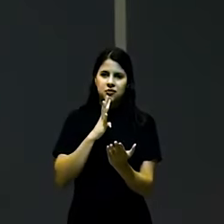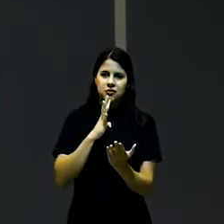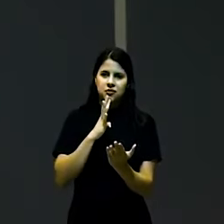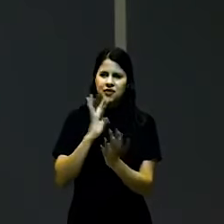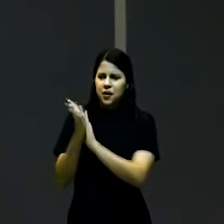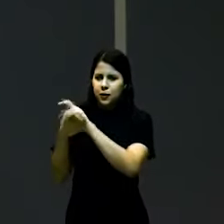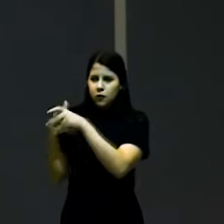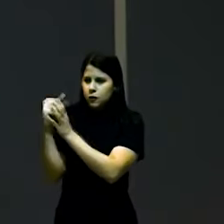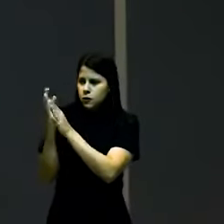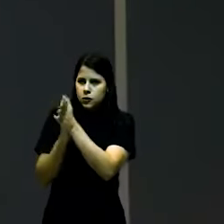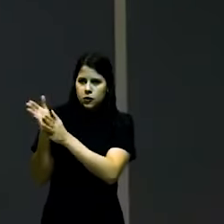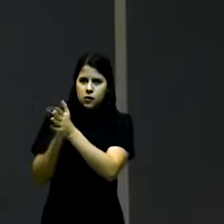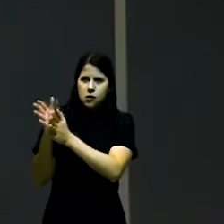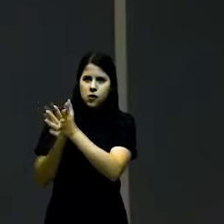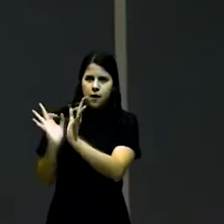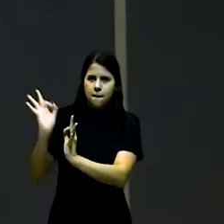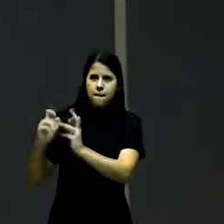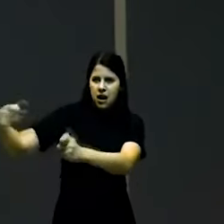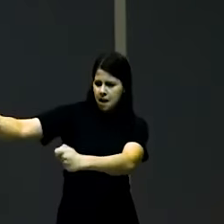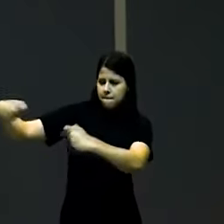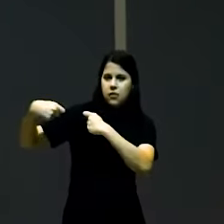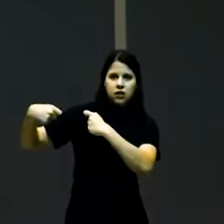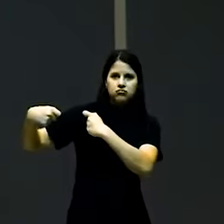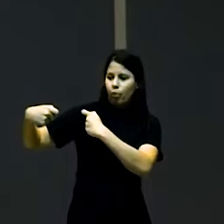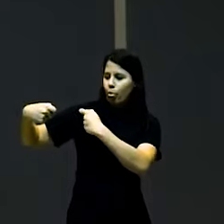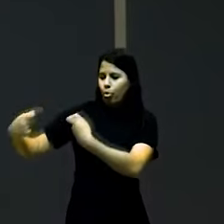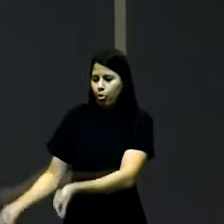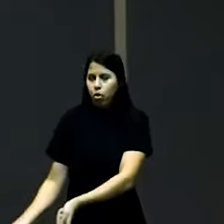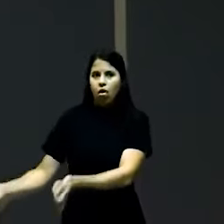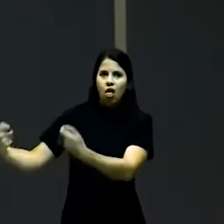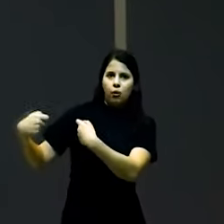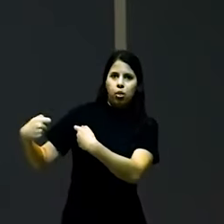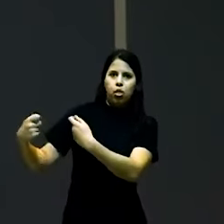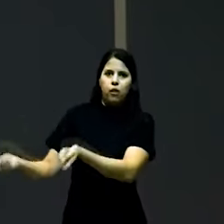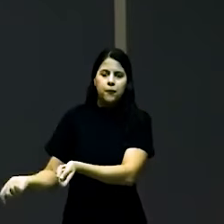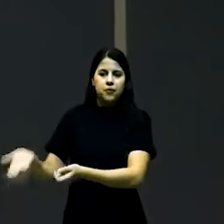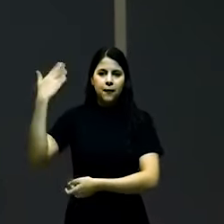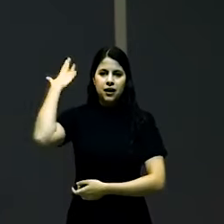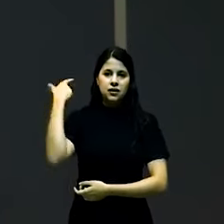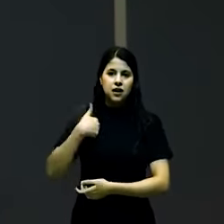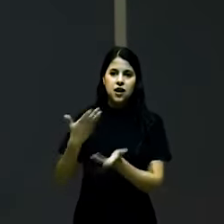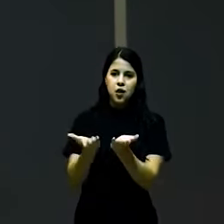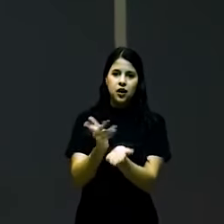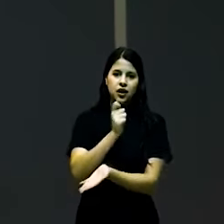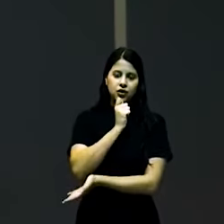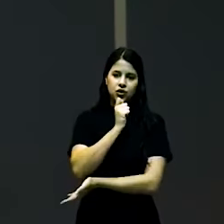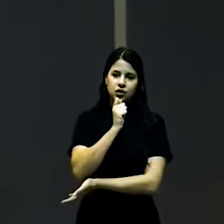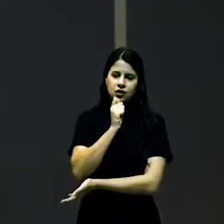prevalecer. Eu não conhecia Cristo. Se conhecesse, eu estendia a mão sobre a cabeça daquele nanico e orava por ele